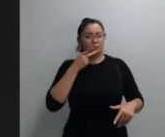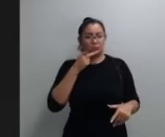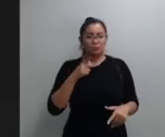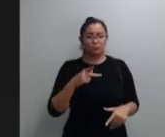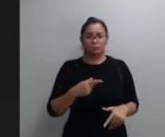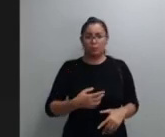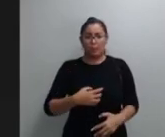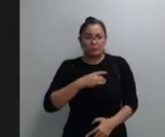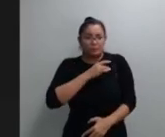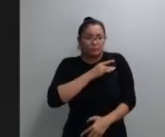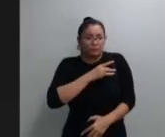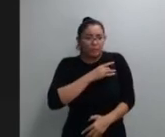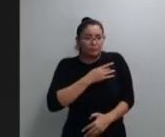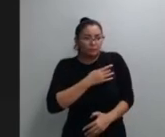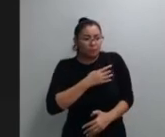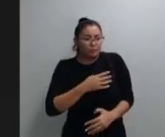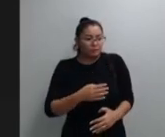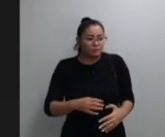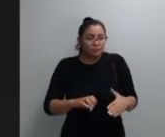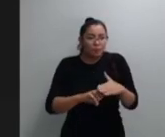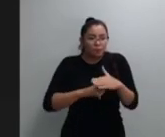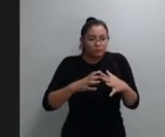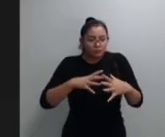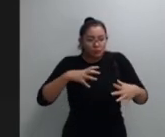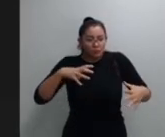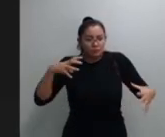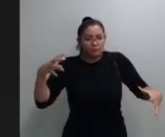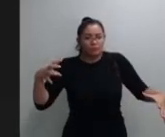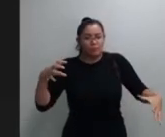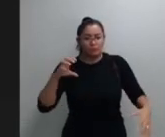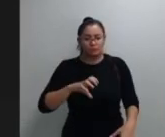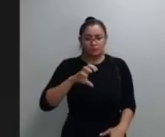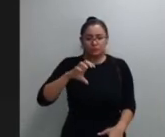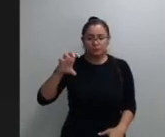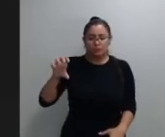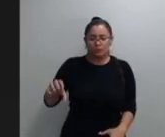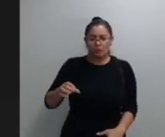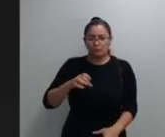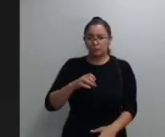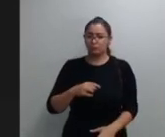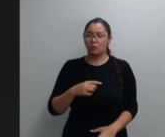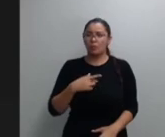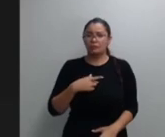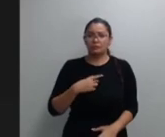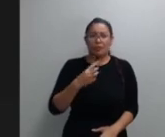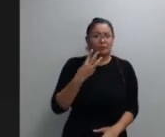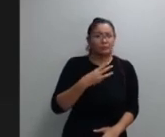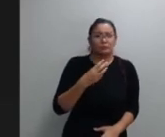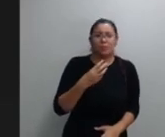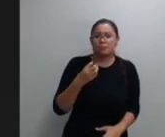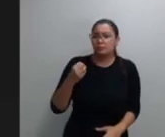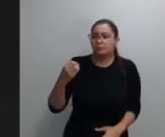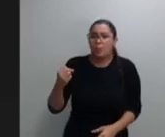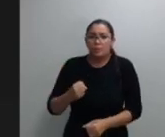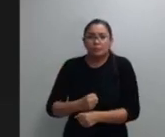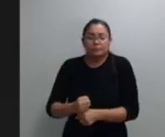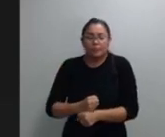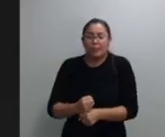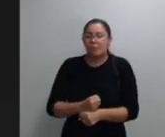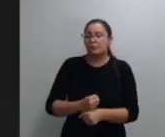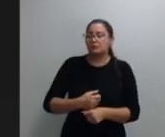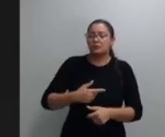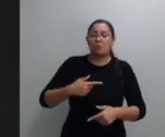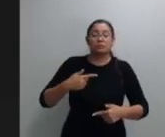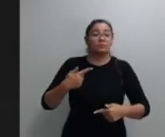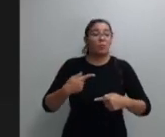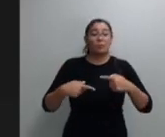podem chegar a encantuar o Estado o poder público então essa coisa tem 300 anos de discussão entre os economistas entre os